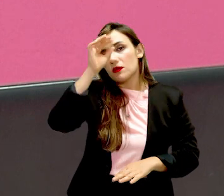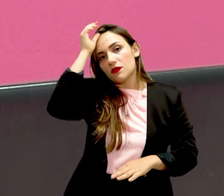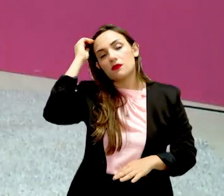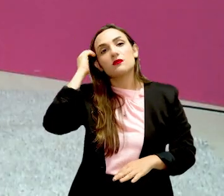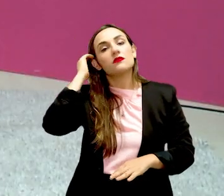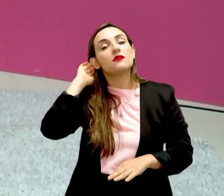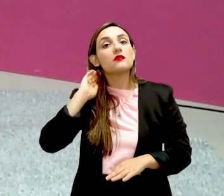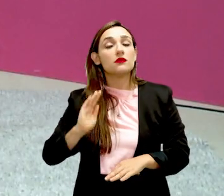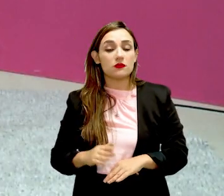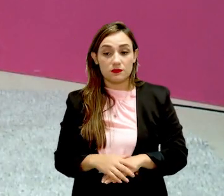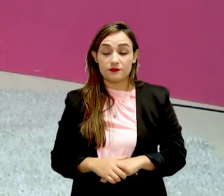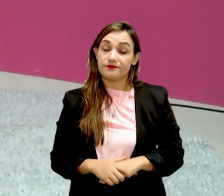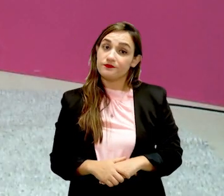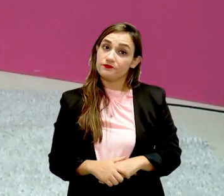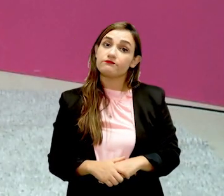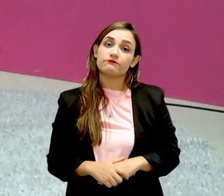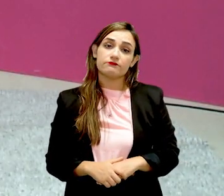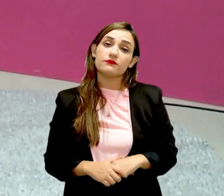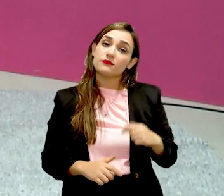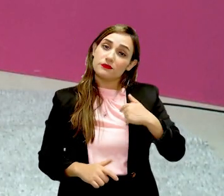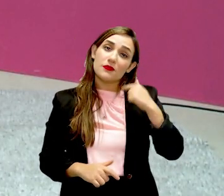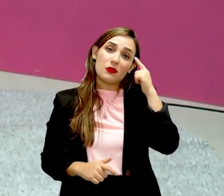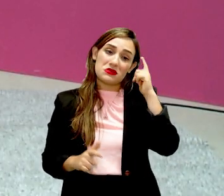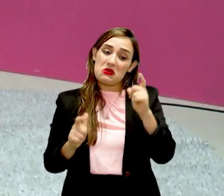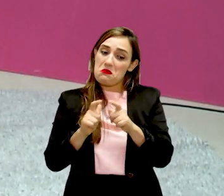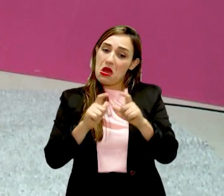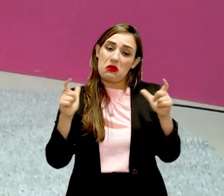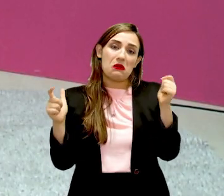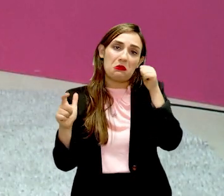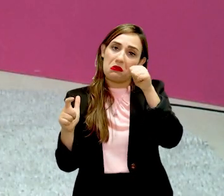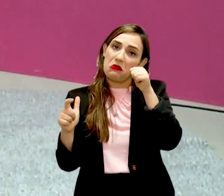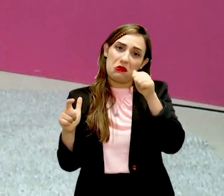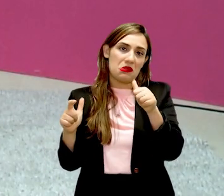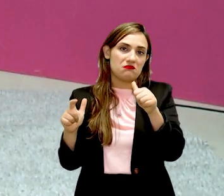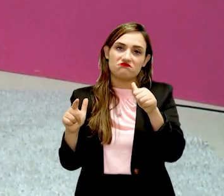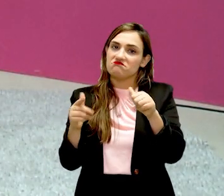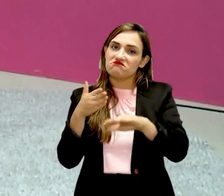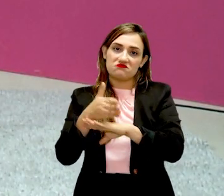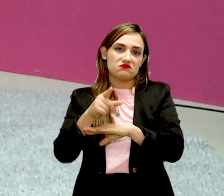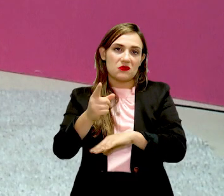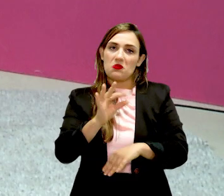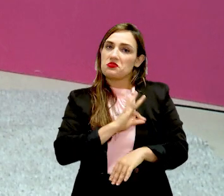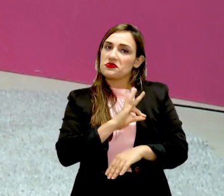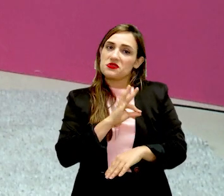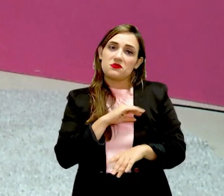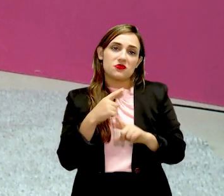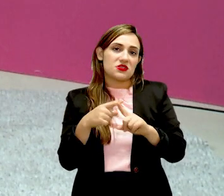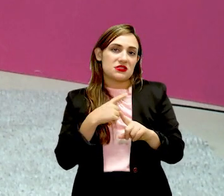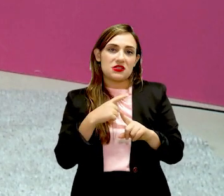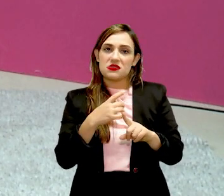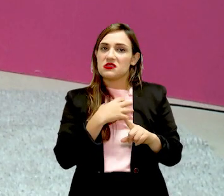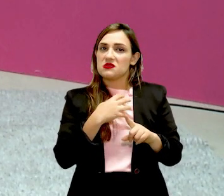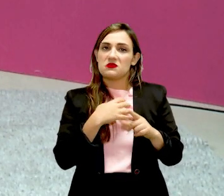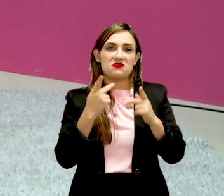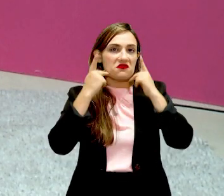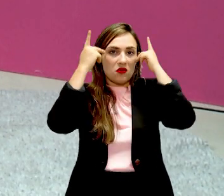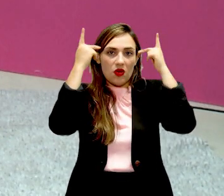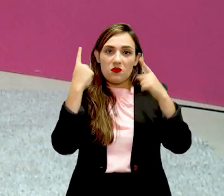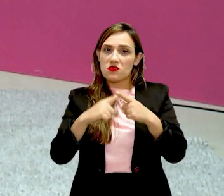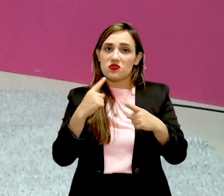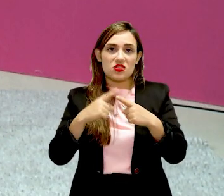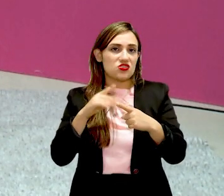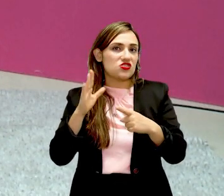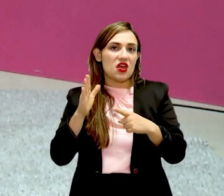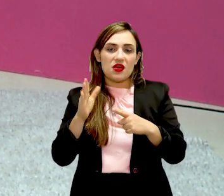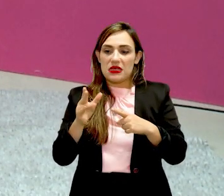sentido? Eu acredito que a grande maioria não procure a polícia para registrar a ocorrência, né, por vergonha. Você já sofreu